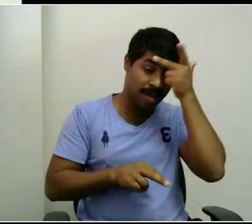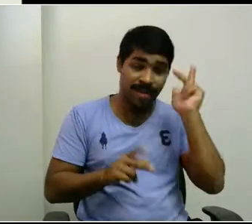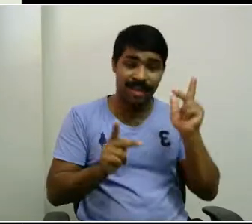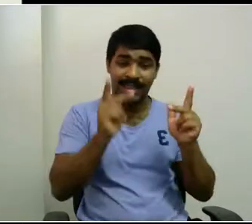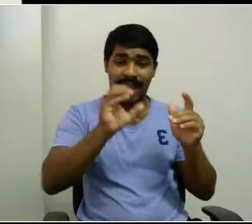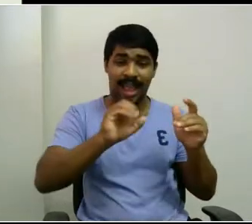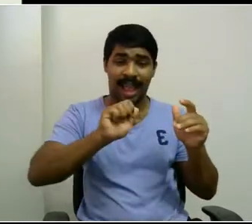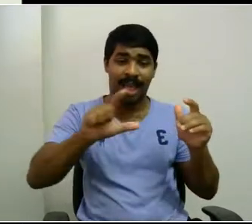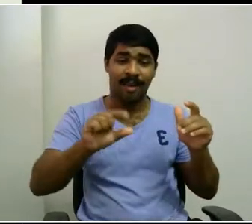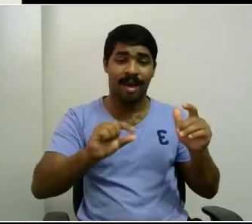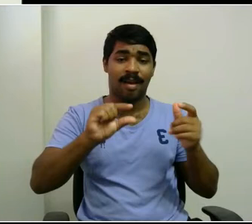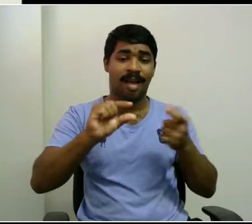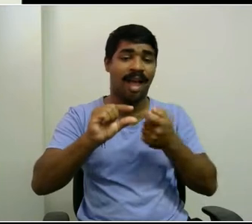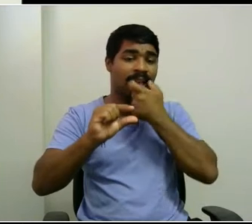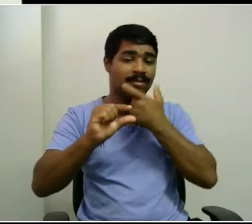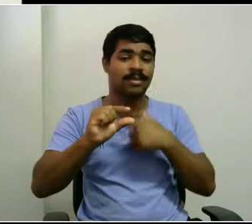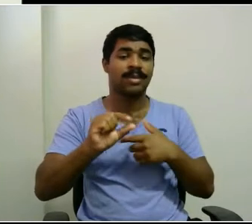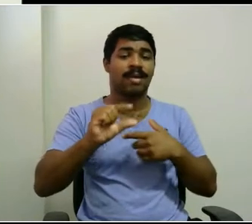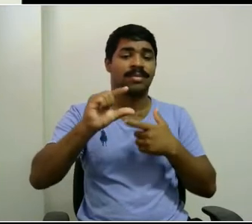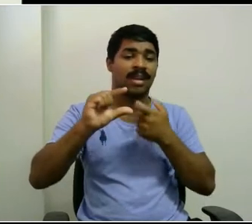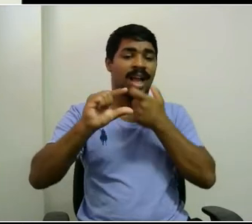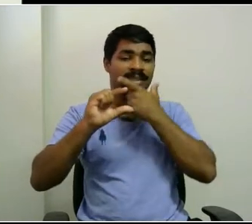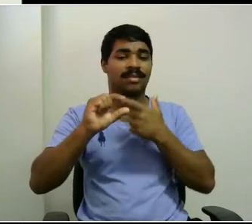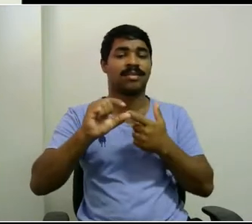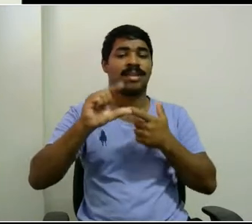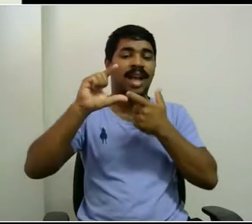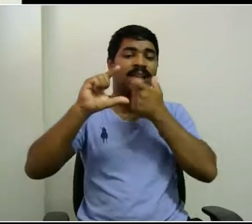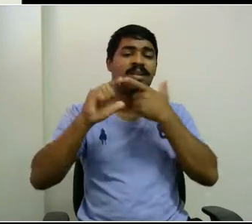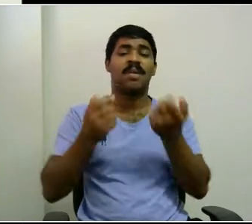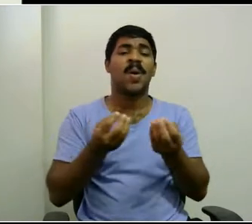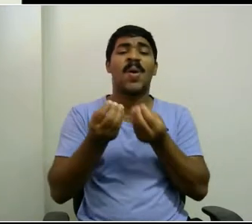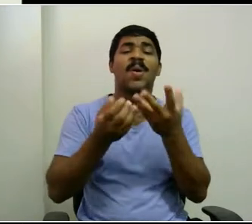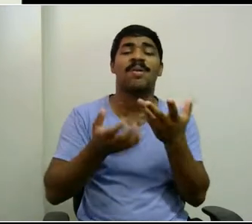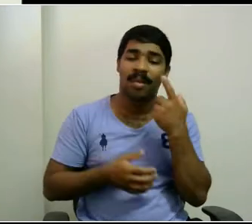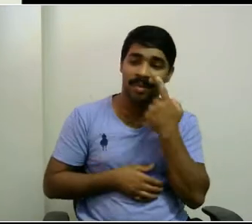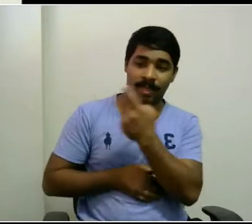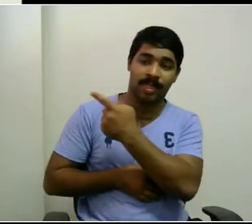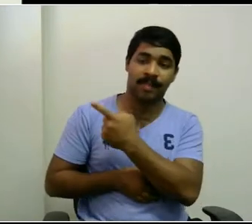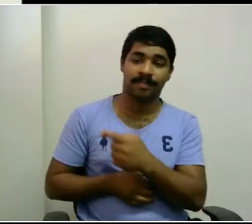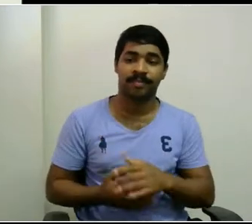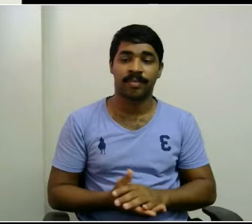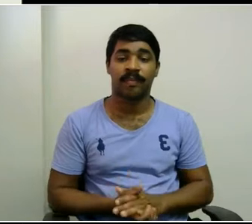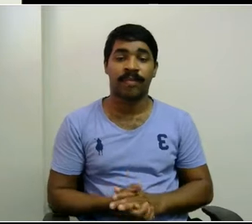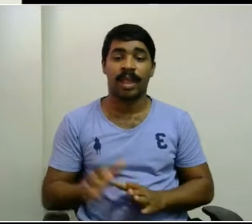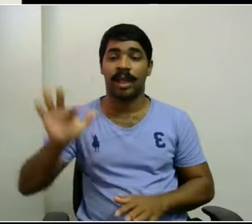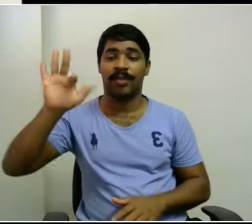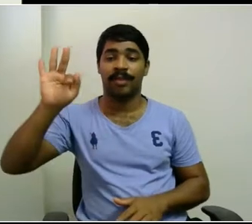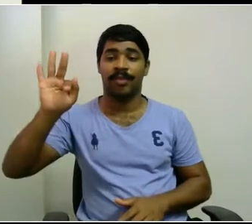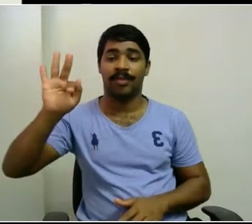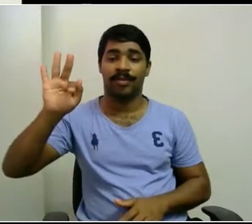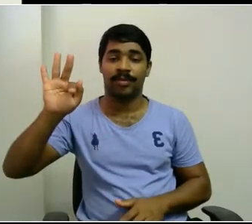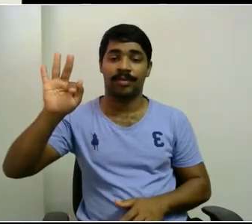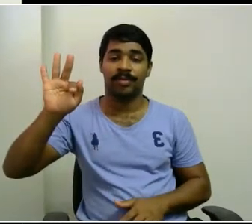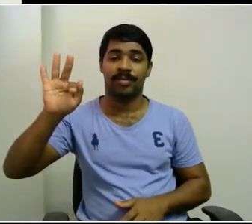Tá? Ora, então vai ser o quê? Qual é a nossa função? Vou chamar aqui a função Q, tá? Q